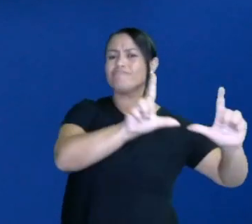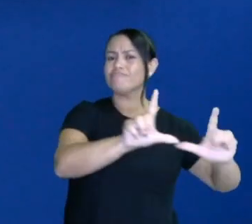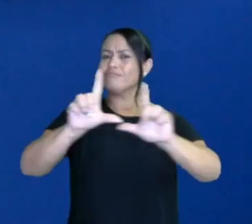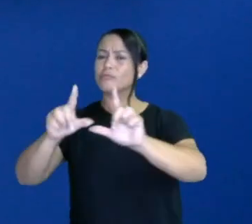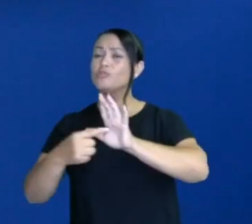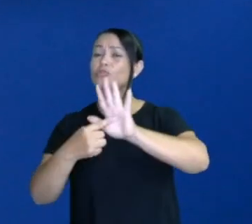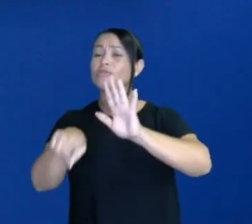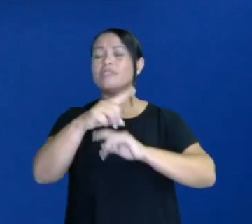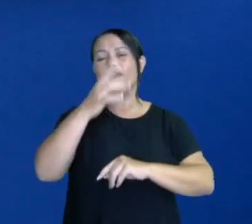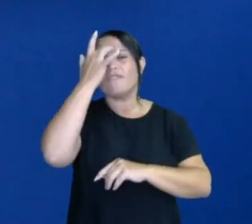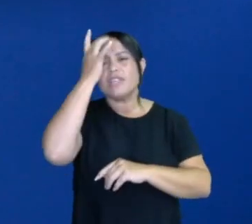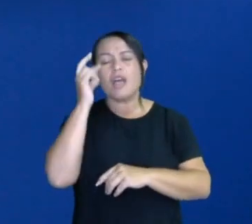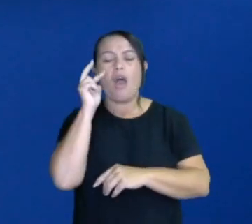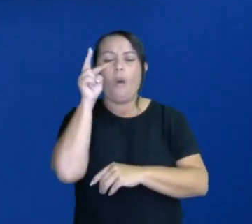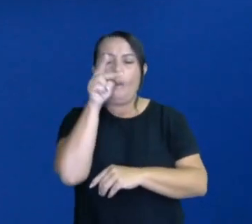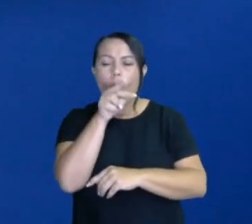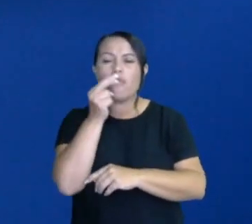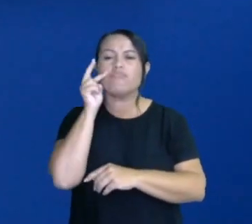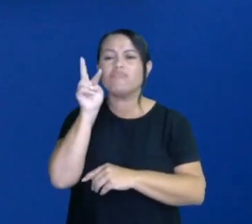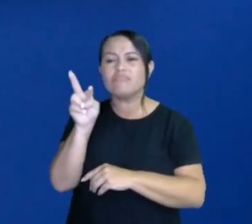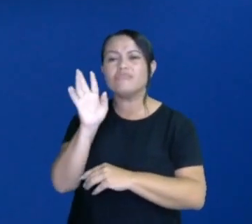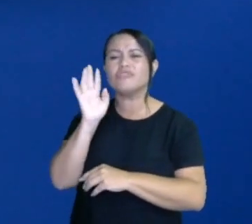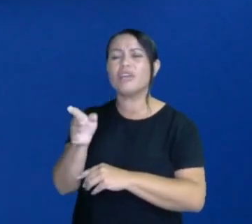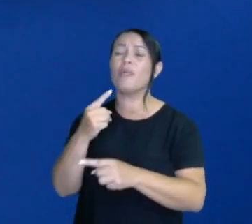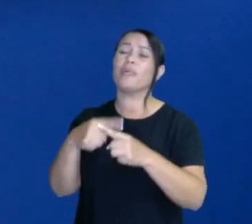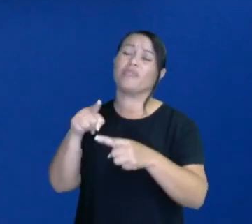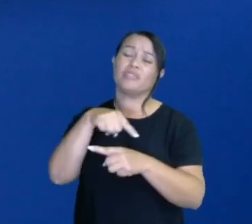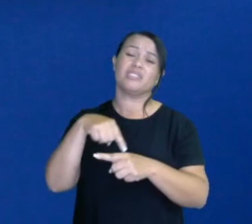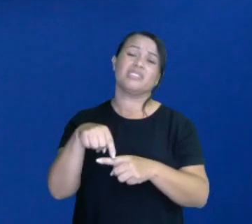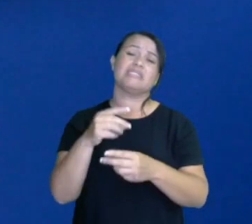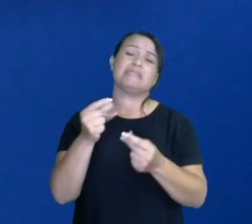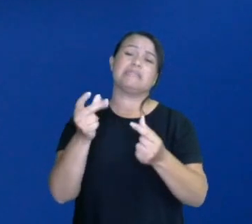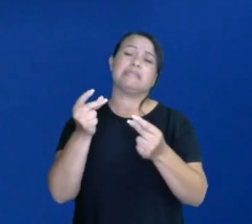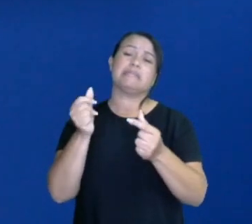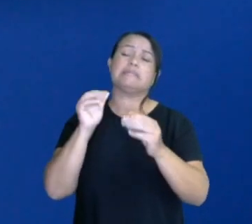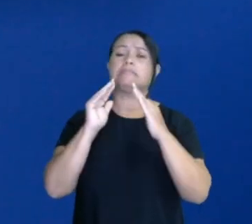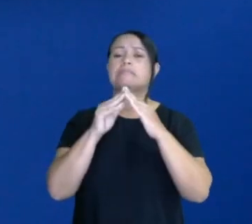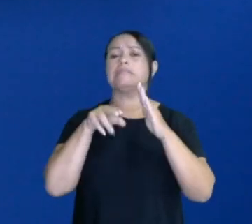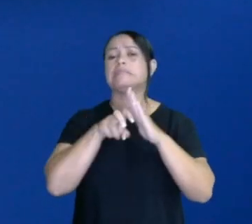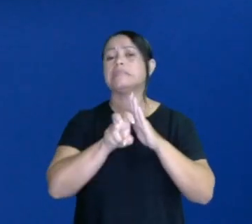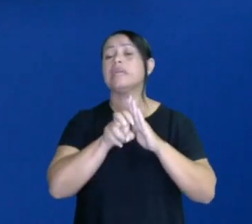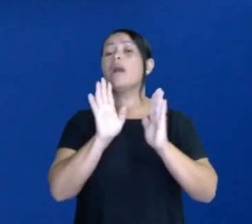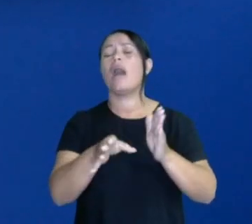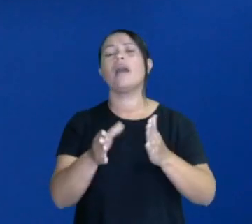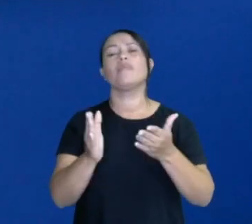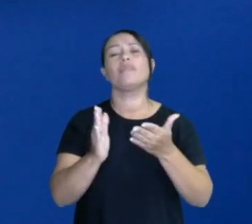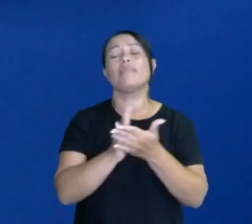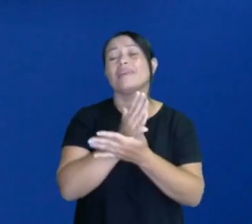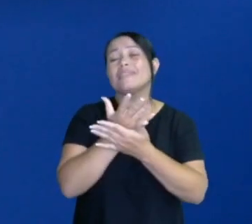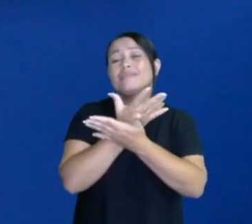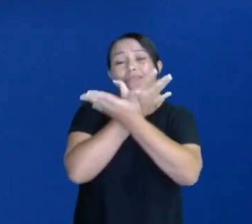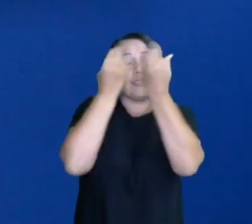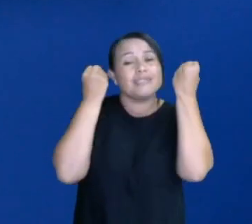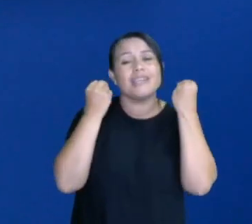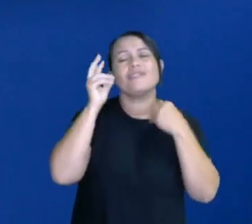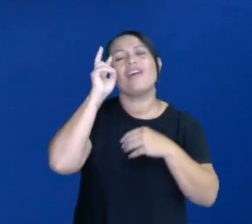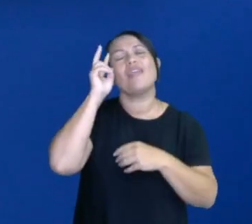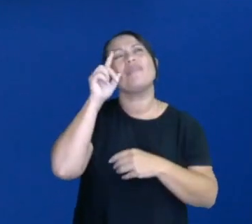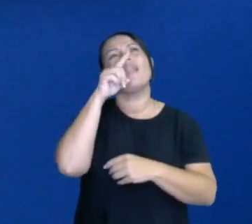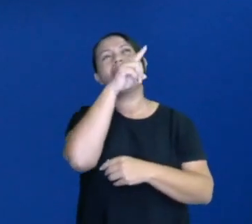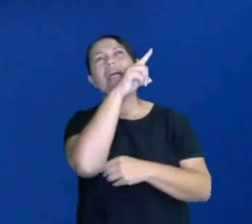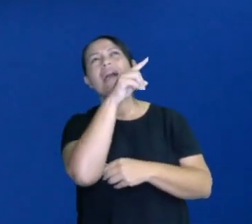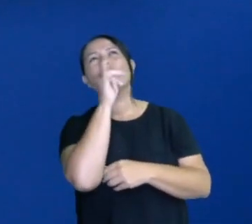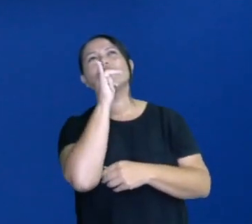dessas lembranças, né? Sei que vocês estão há muito tempo sem poder sair de casa, mas essas lembranças a gente não consegue esquecer, né? Aquela garrafa lá